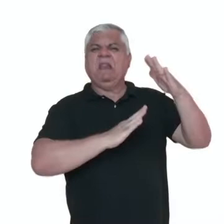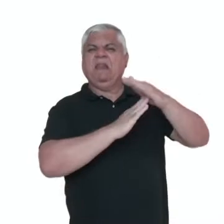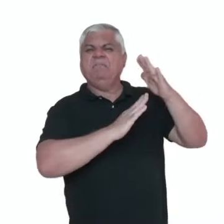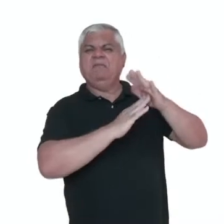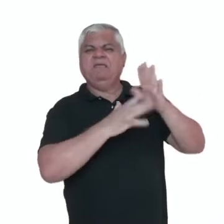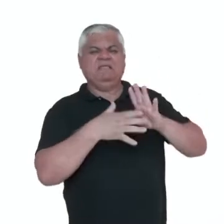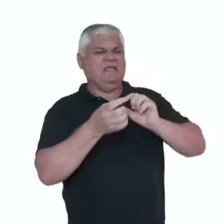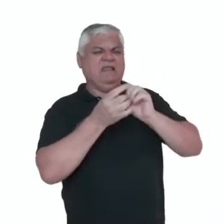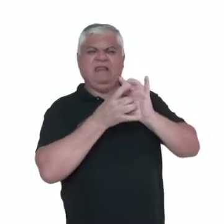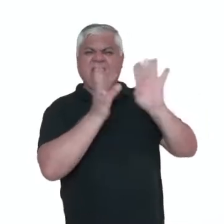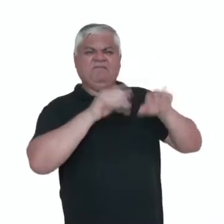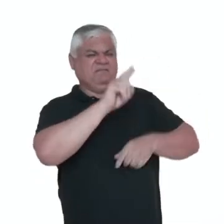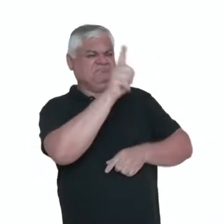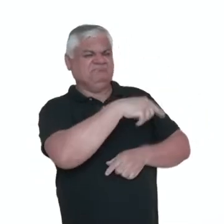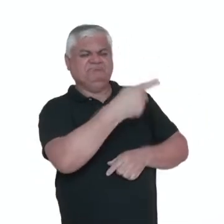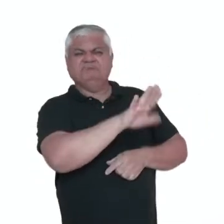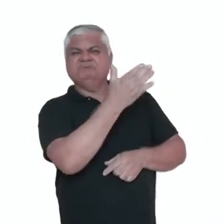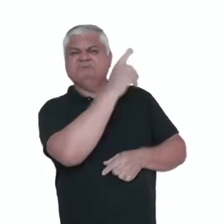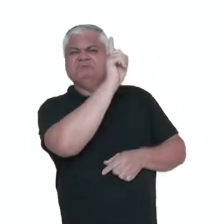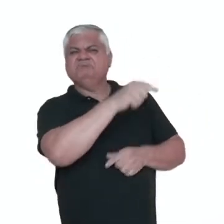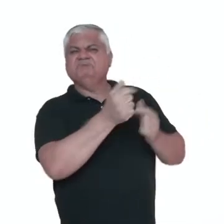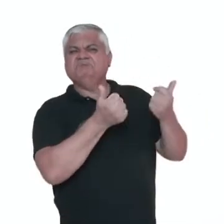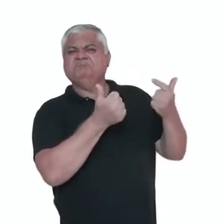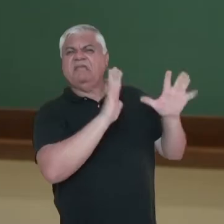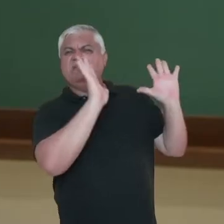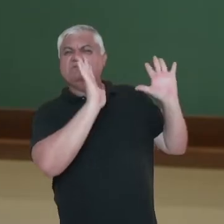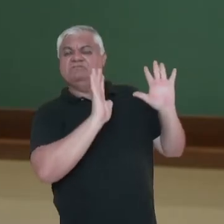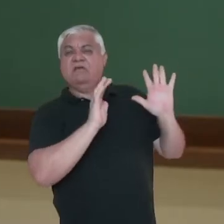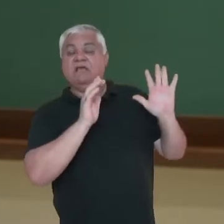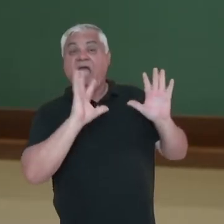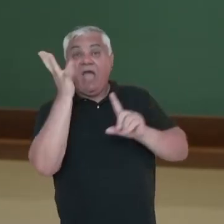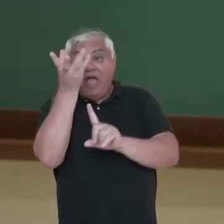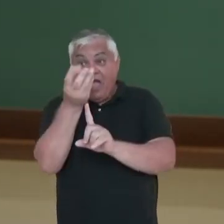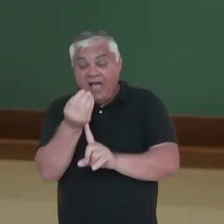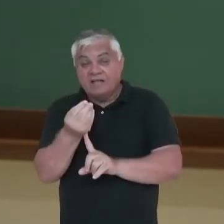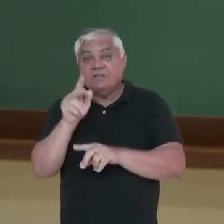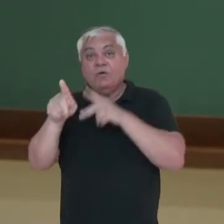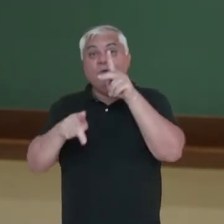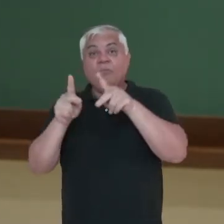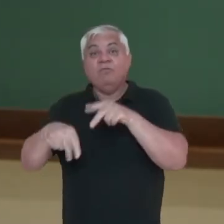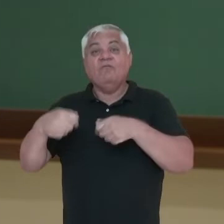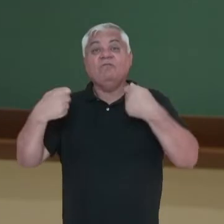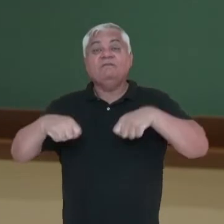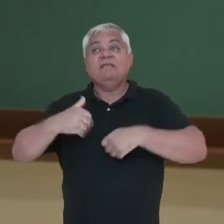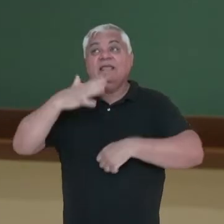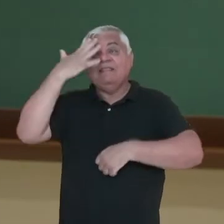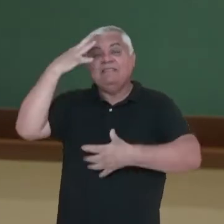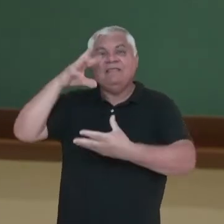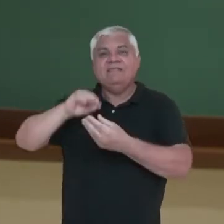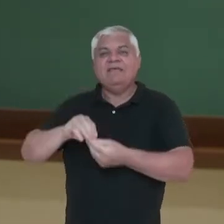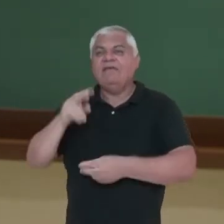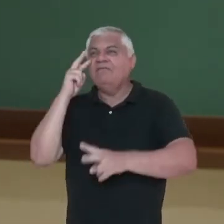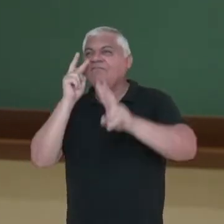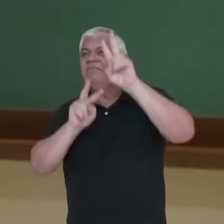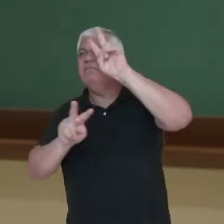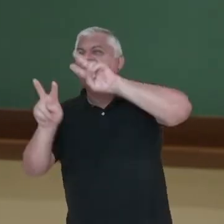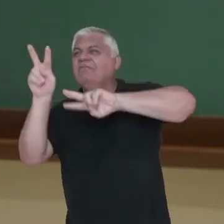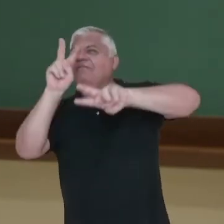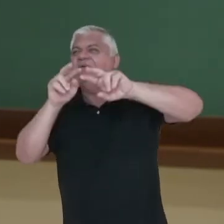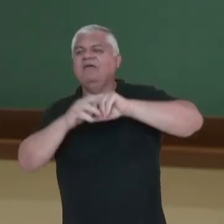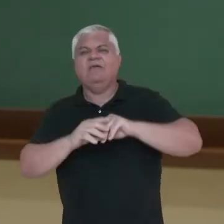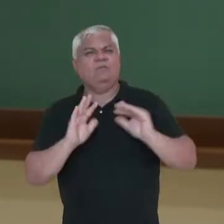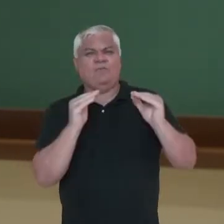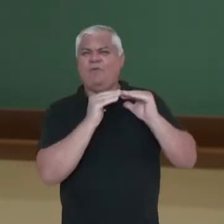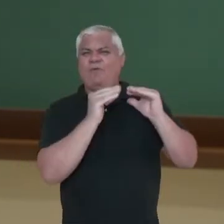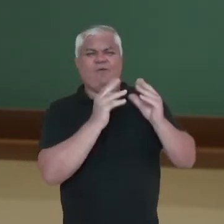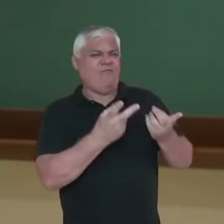e à realidade artística tem que ser compreendida por todos e se ele deixou bem claro que ele não concordava Carter e ser vendida